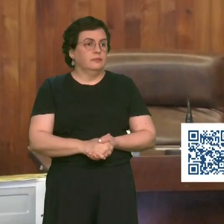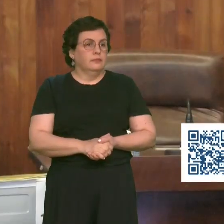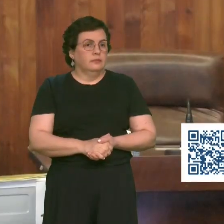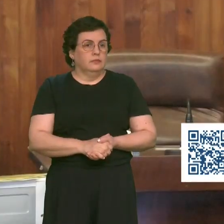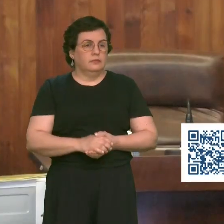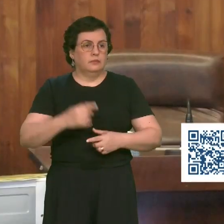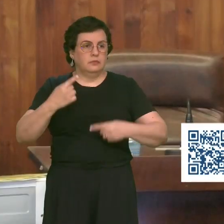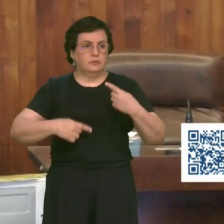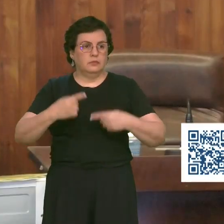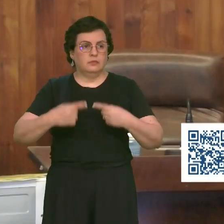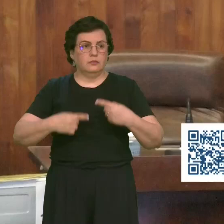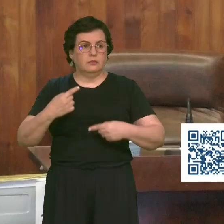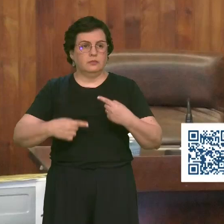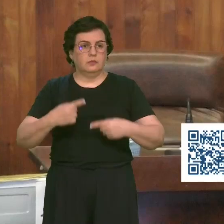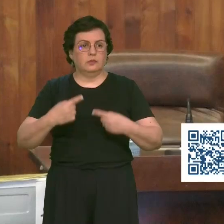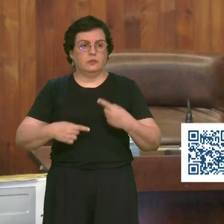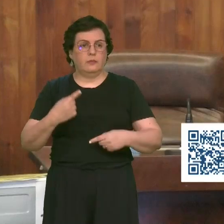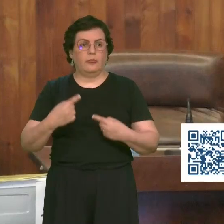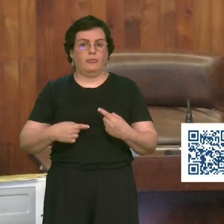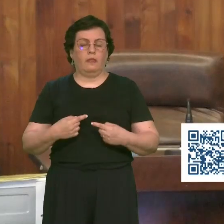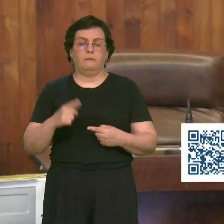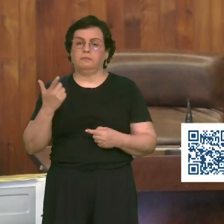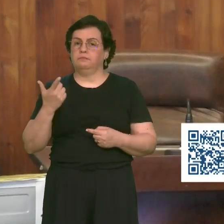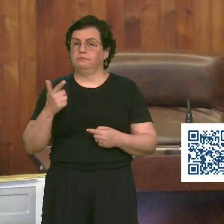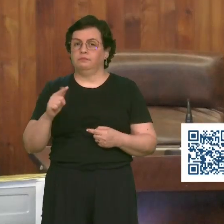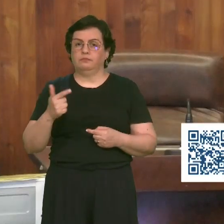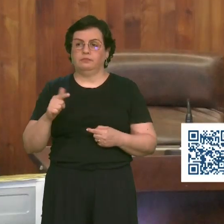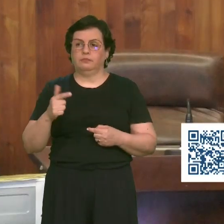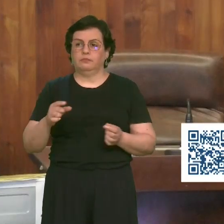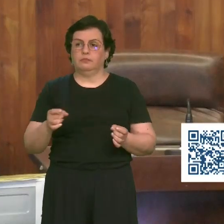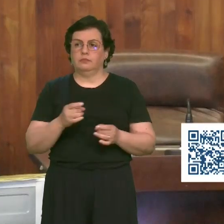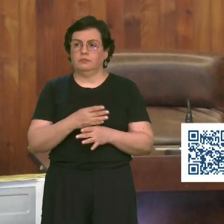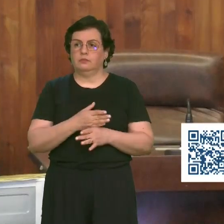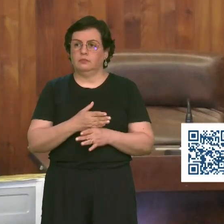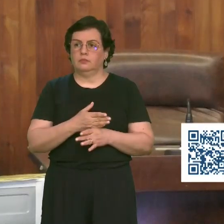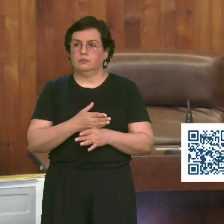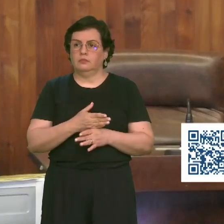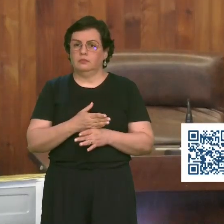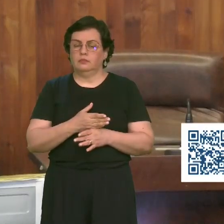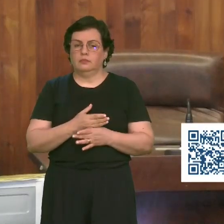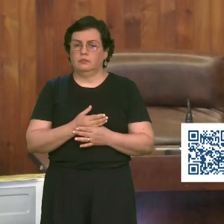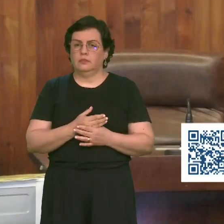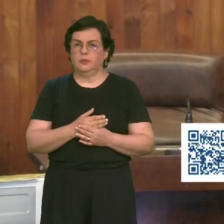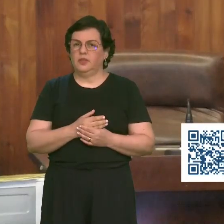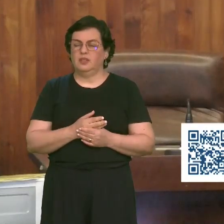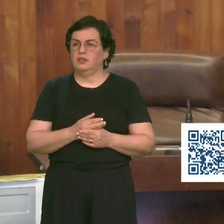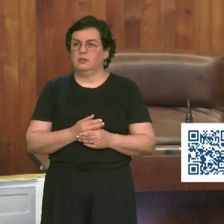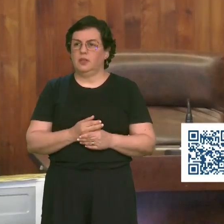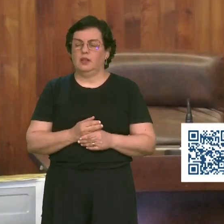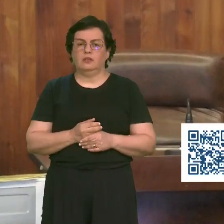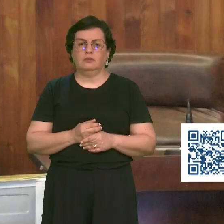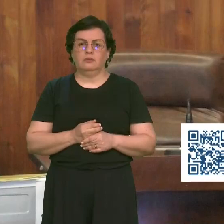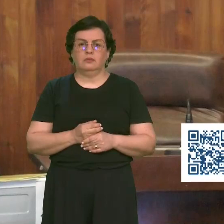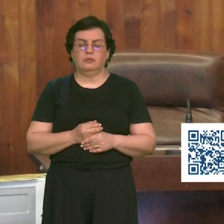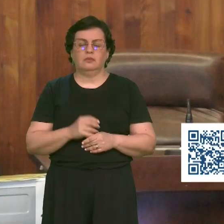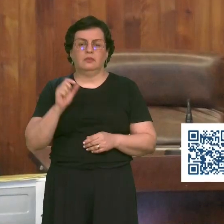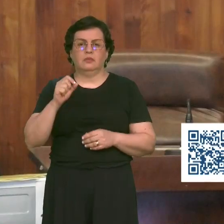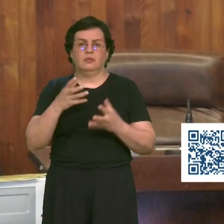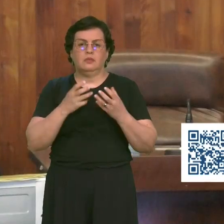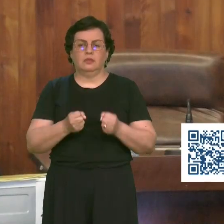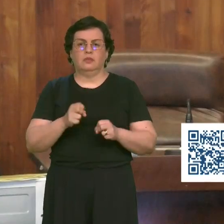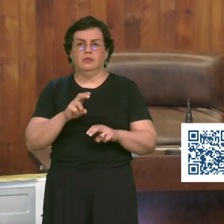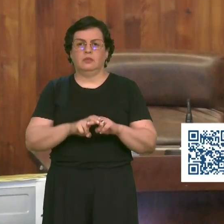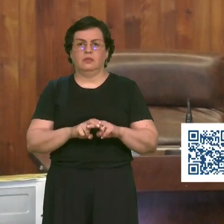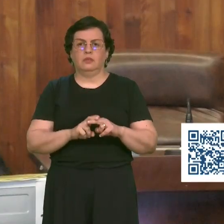entre cristãos não havendo mais vereadores inscritos estão em votação presente requerimento vereadores estiverem de acordo